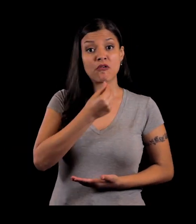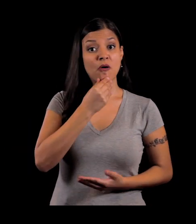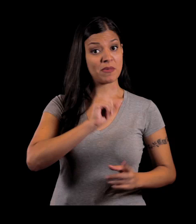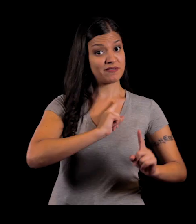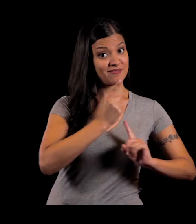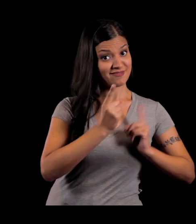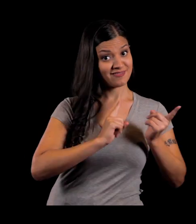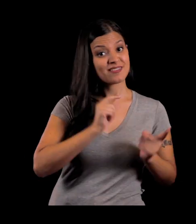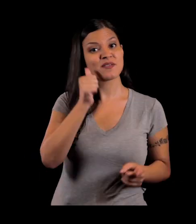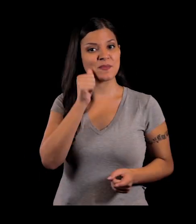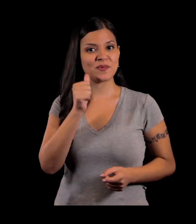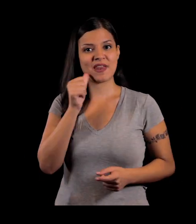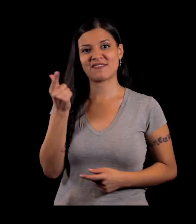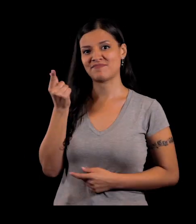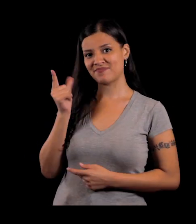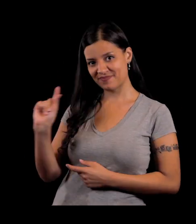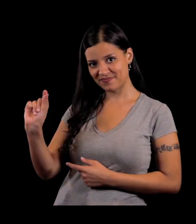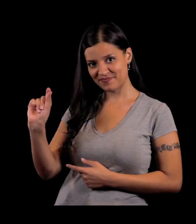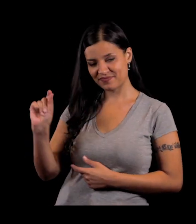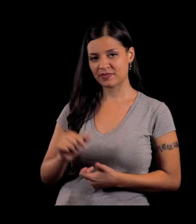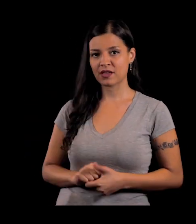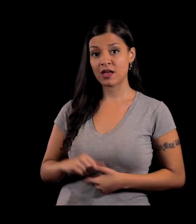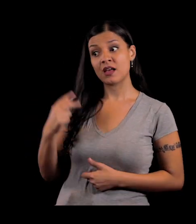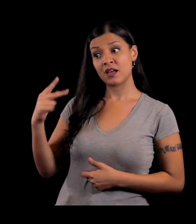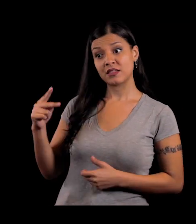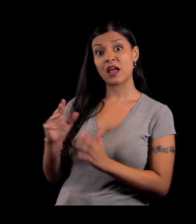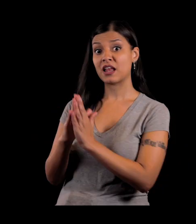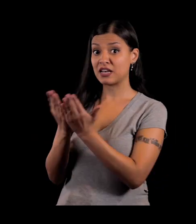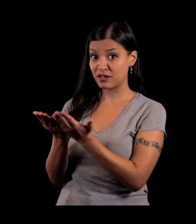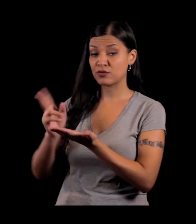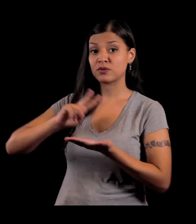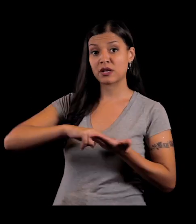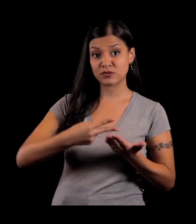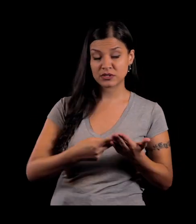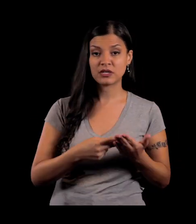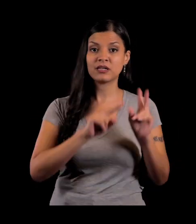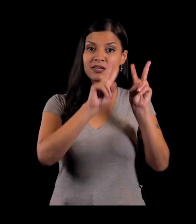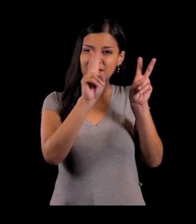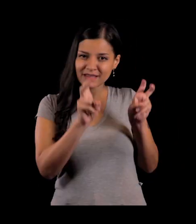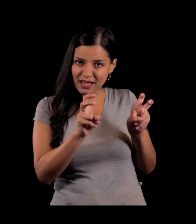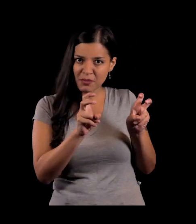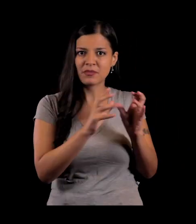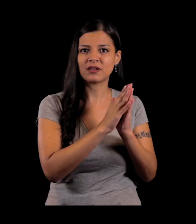portuguesa, como Fernando Pessoa e Clarice Lispector. Traduzi Felicidade